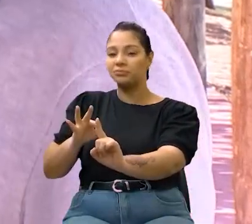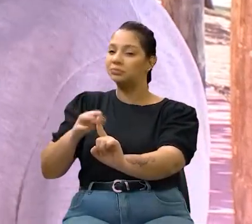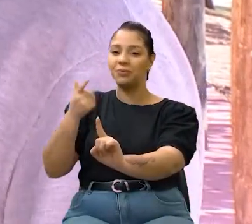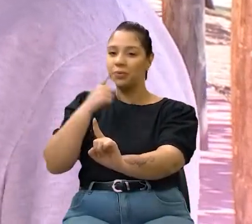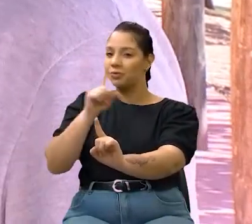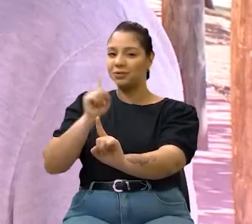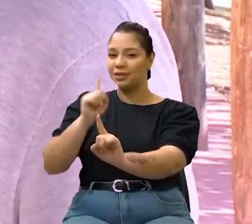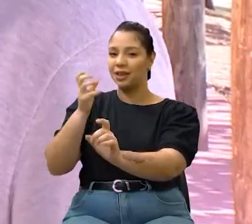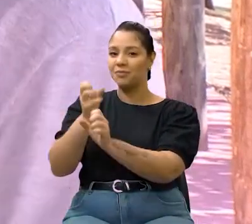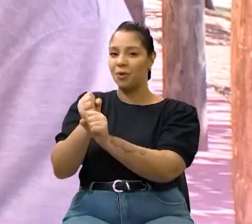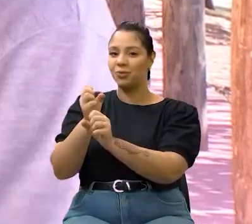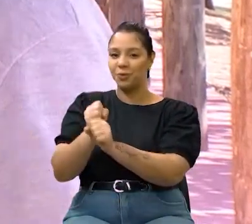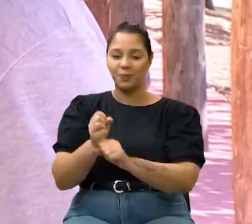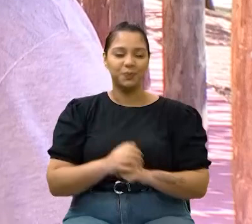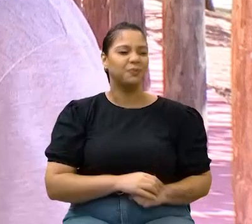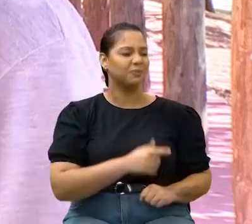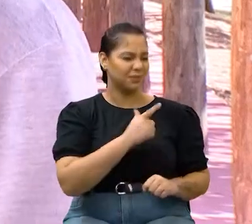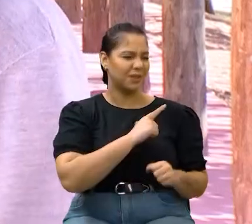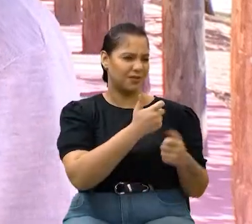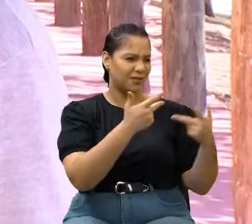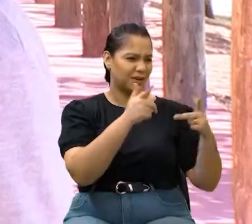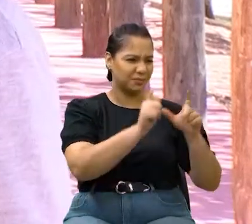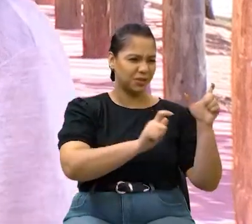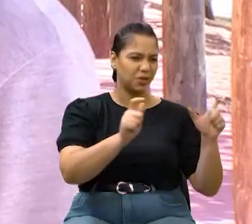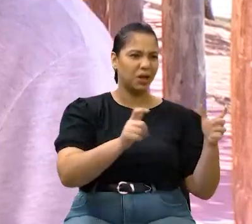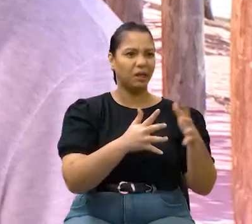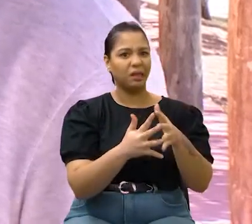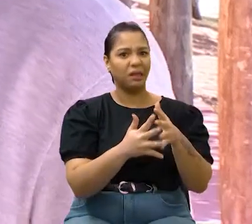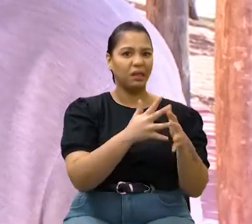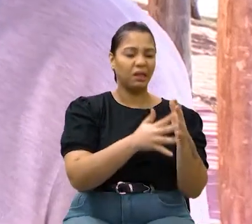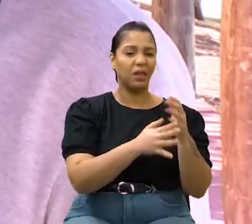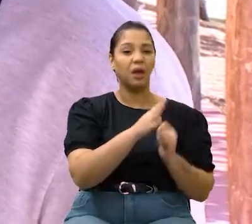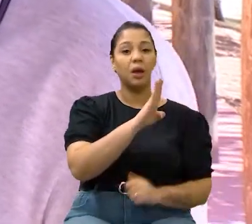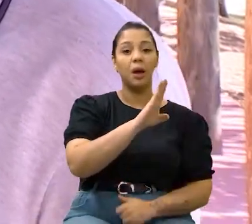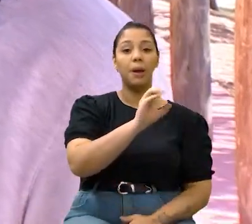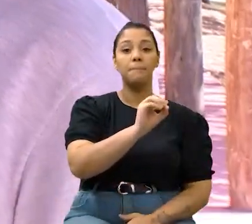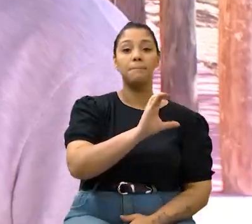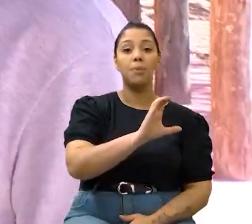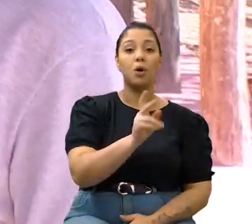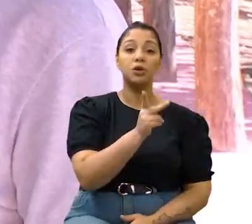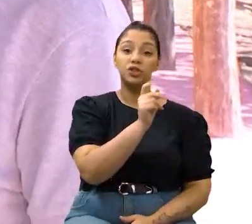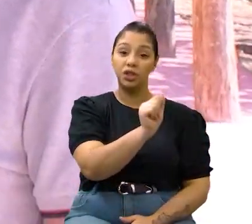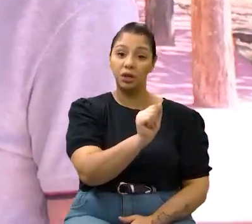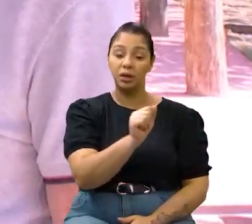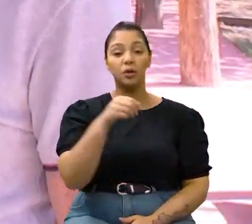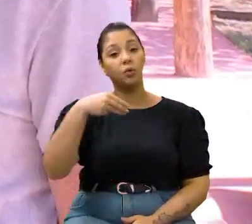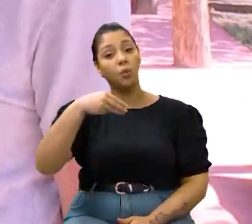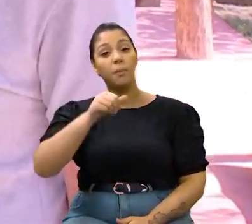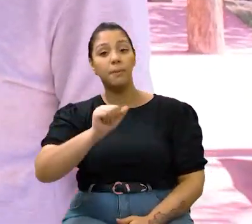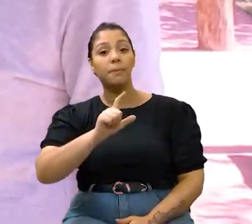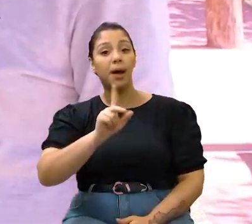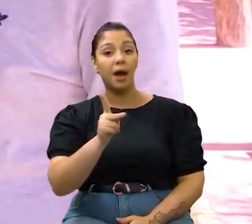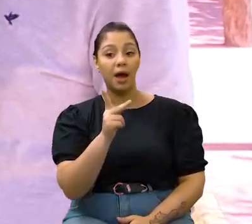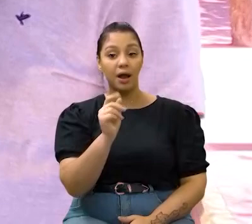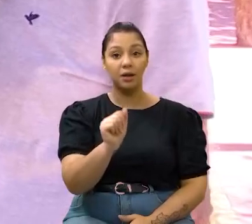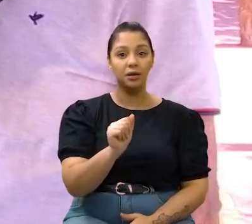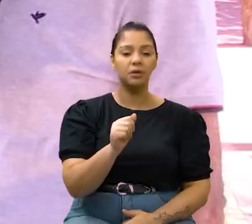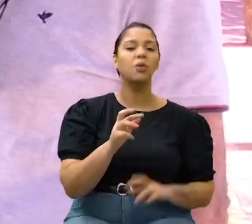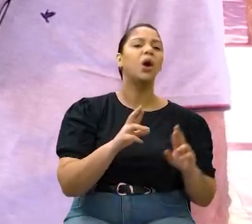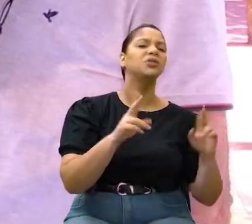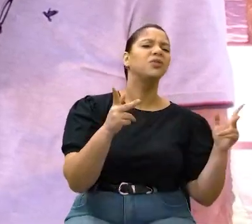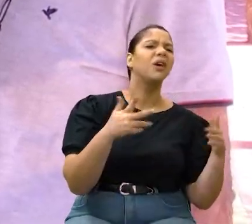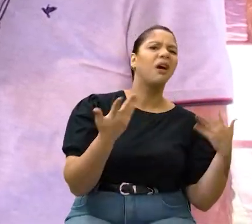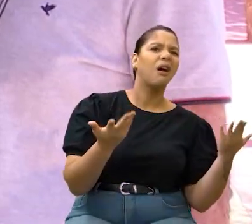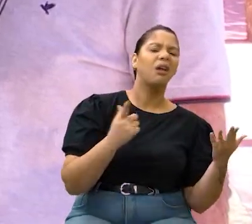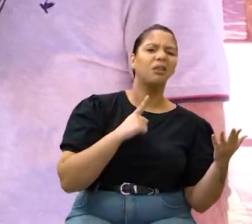você não consegue marcar ponto. Agora, tem muita gente que confunde bocha com malha, né, Cardoso? Sim.